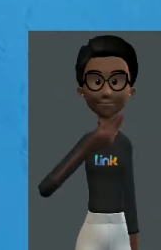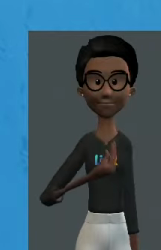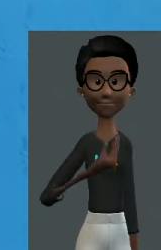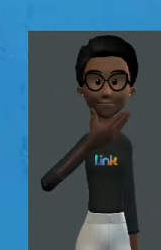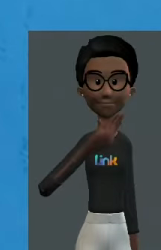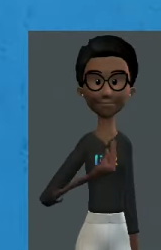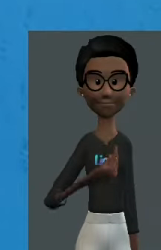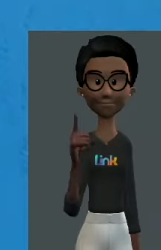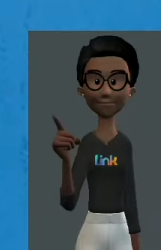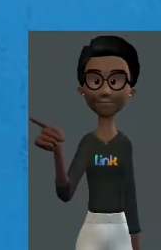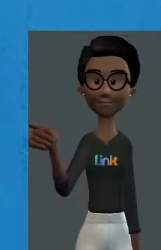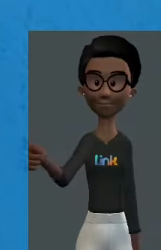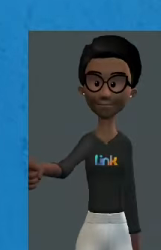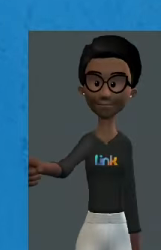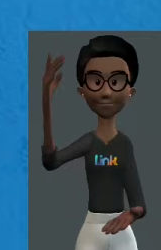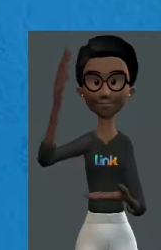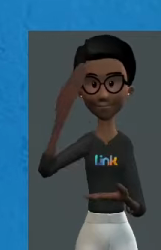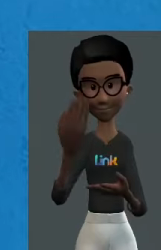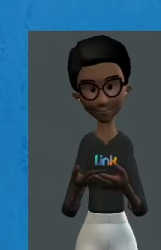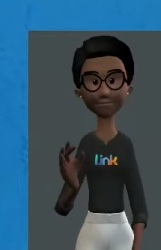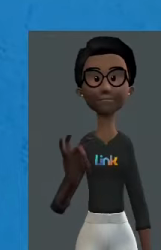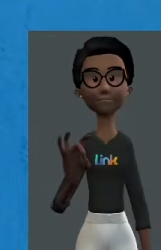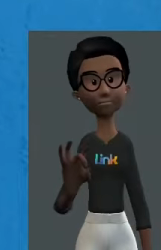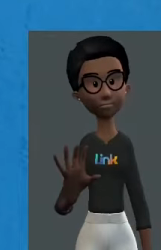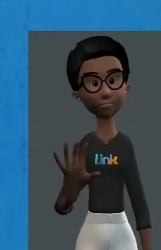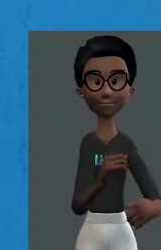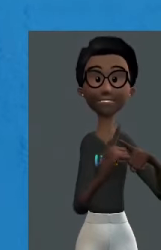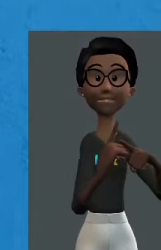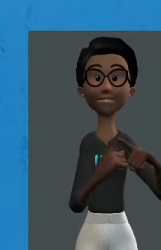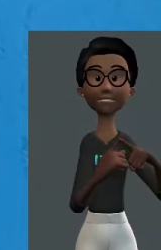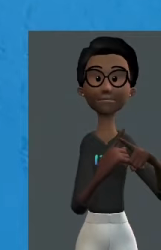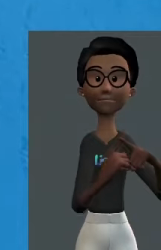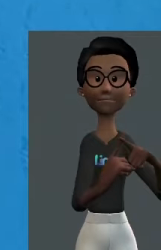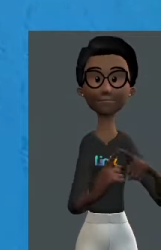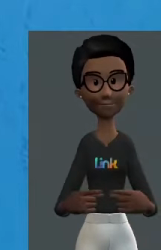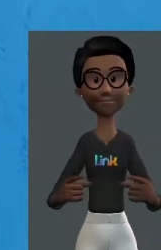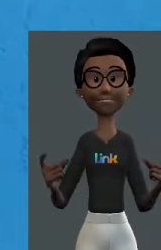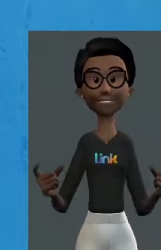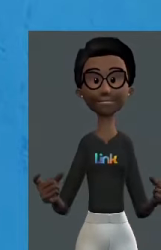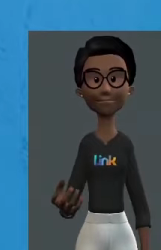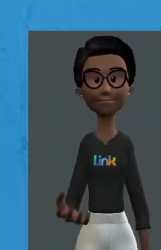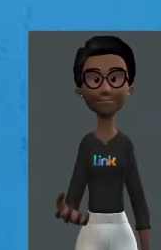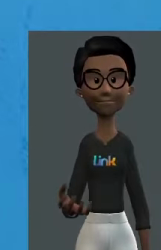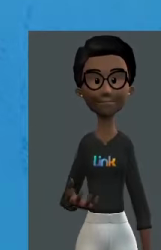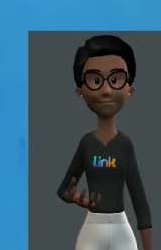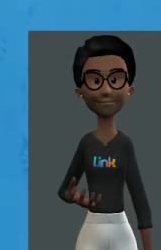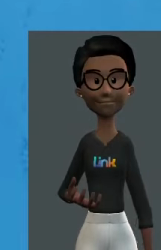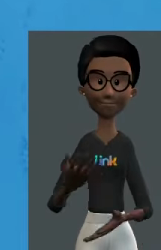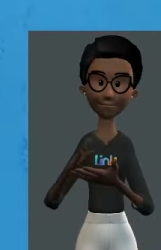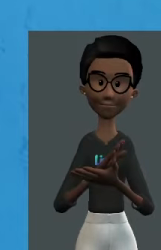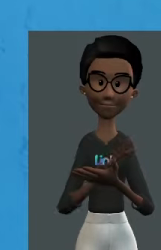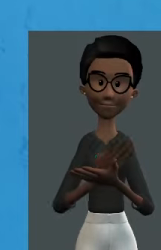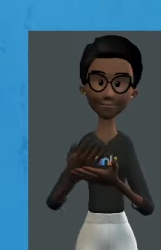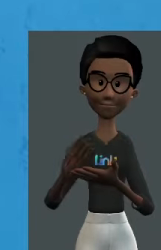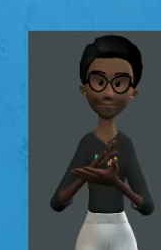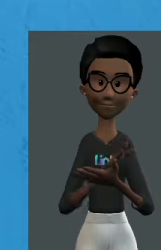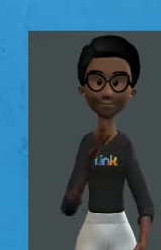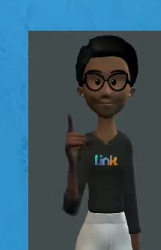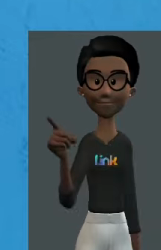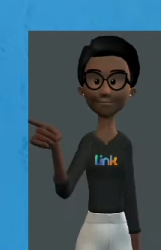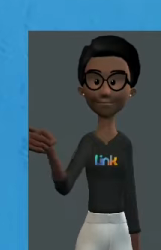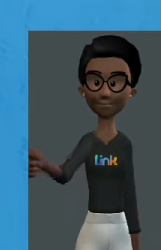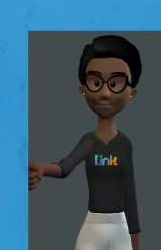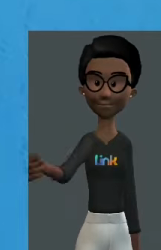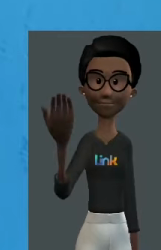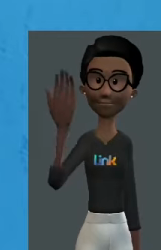para ele, respondendo esta alegoria do navio, quem deveria votar era somente aqueles que têm